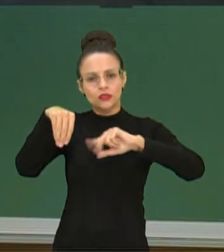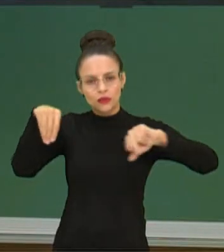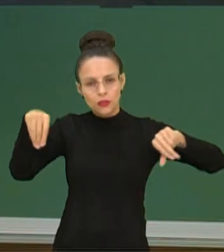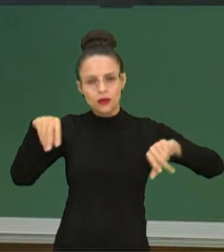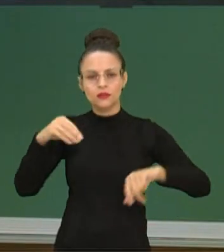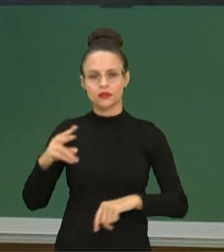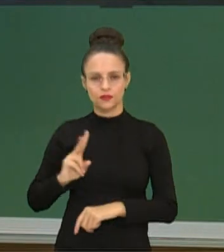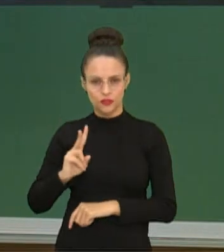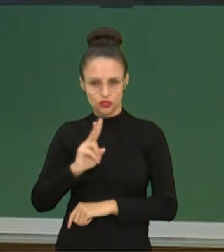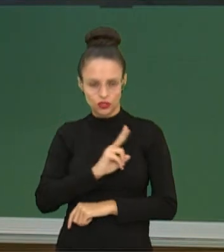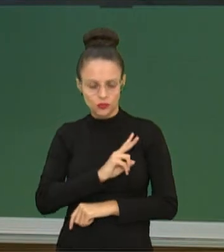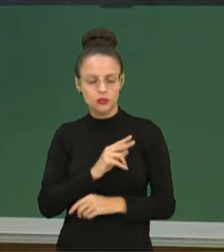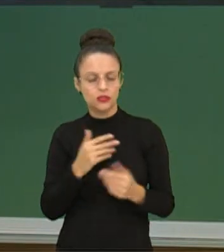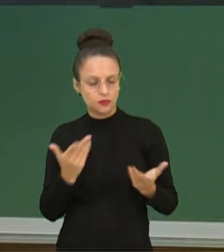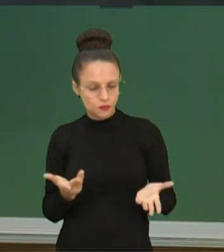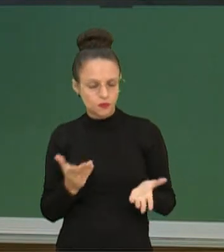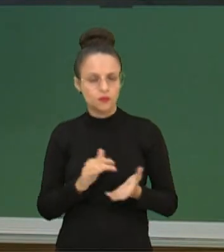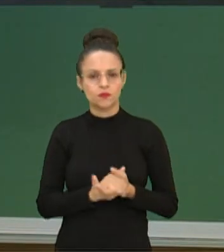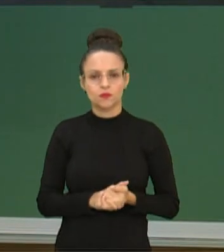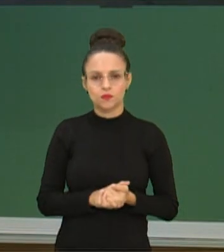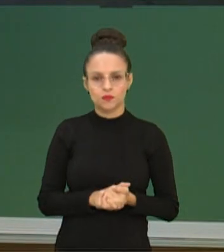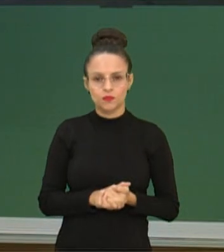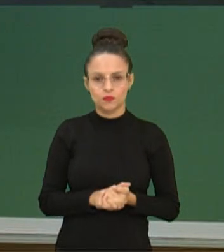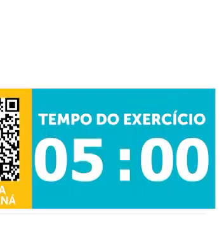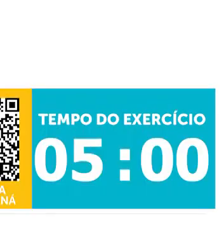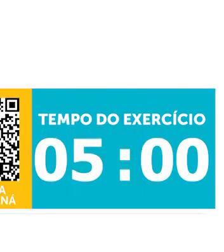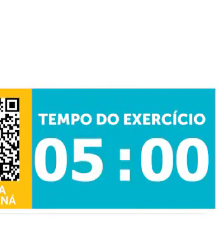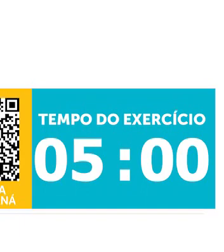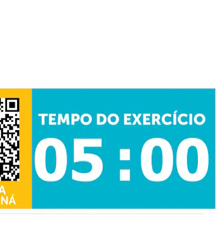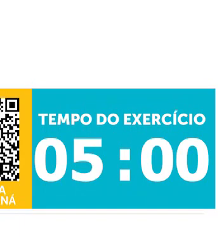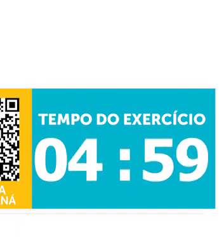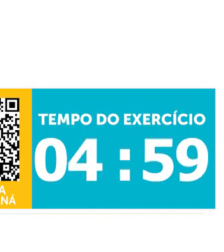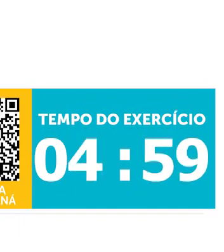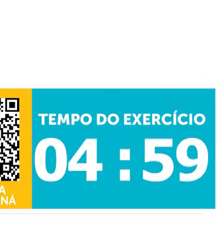seja, pela falta de minerais e de vitaminas?